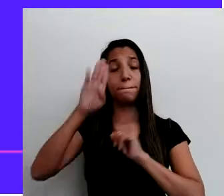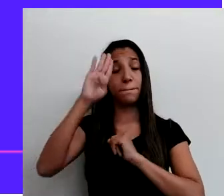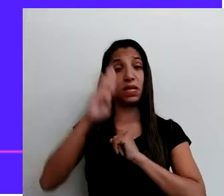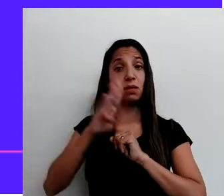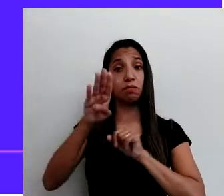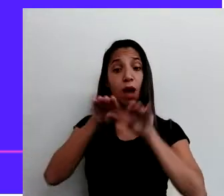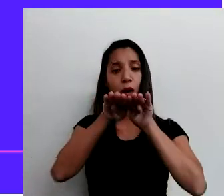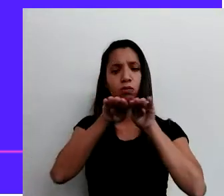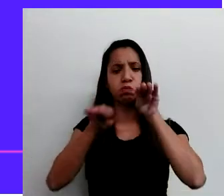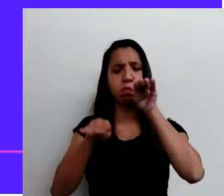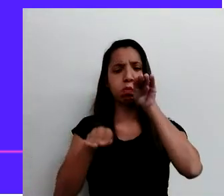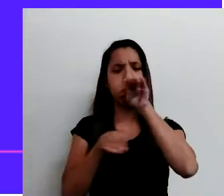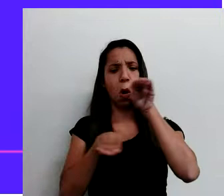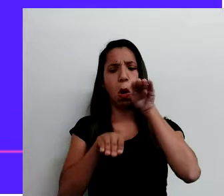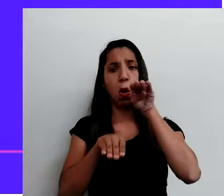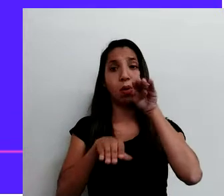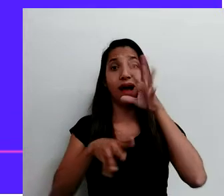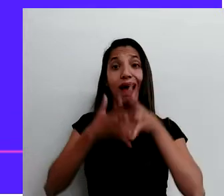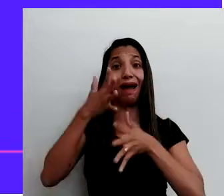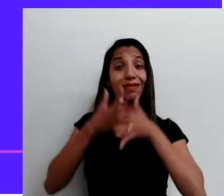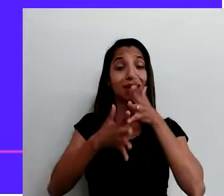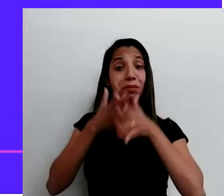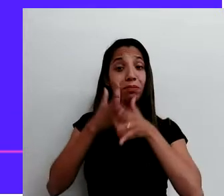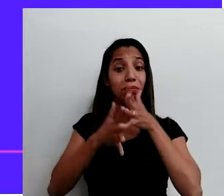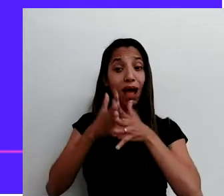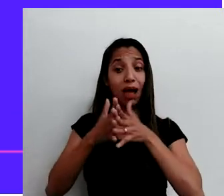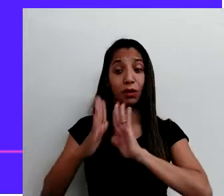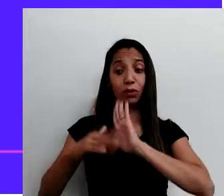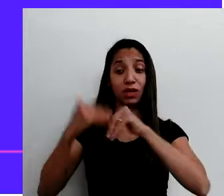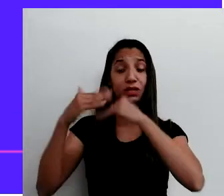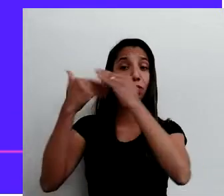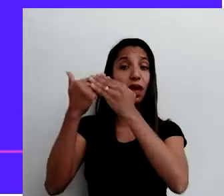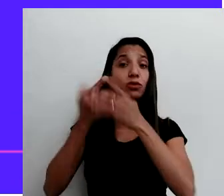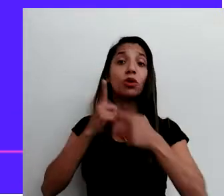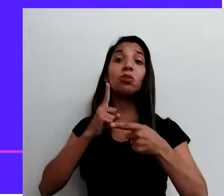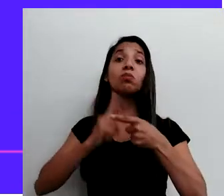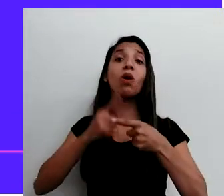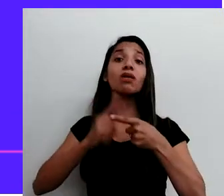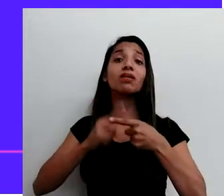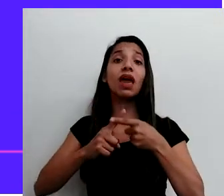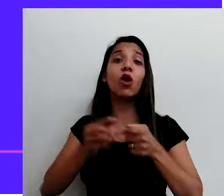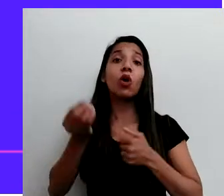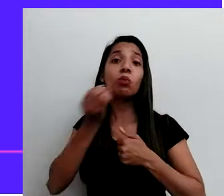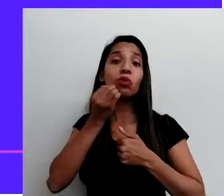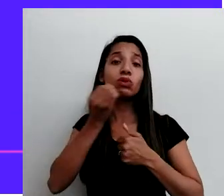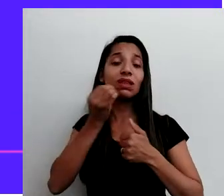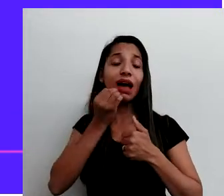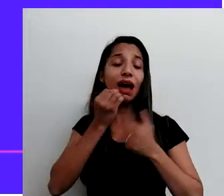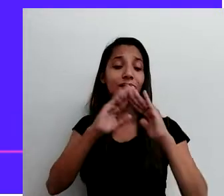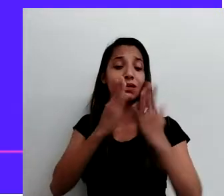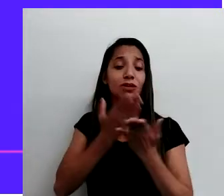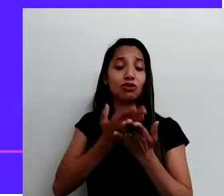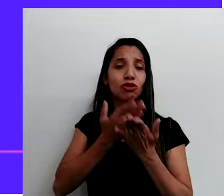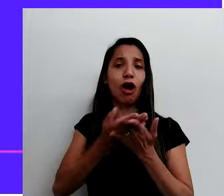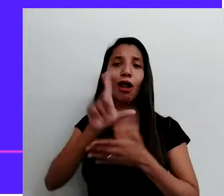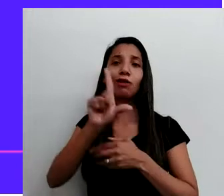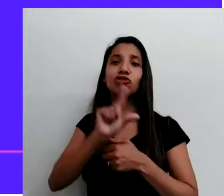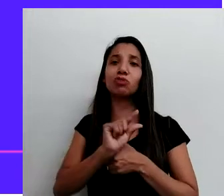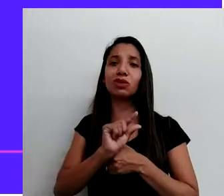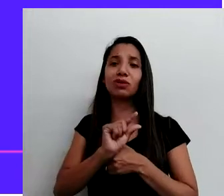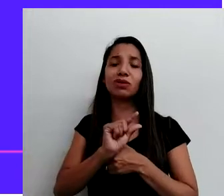afeta o crescimento é minando as oportunidades educacionais para crianças de